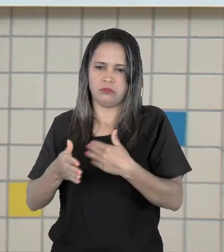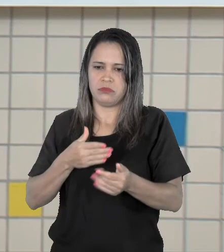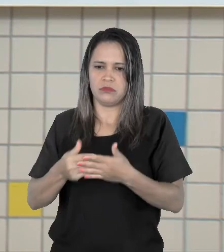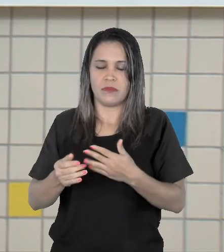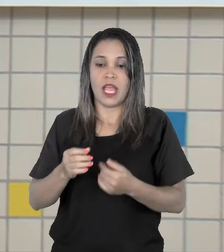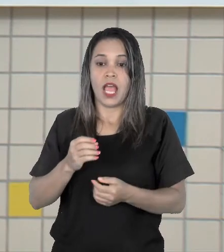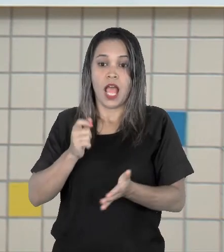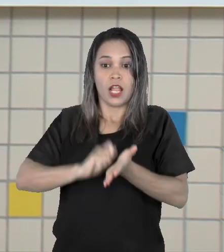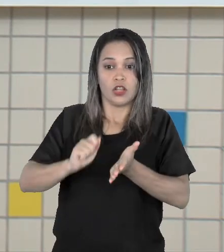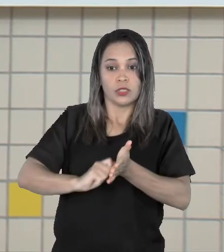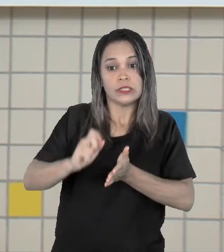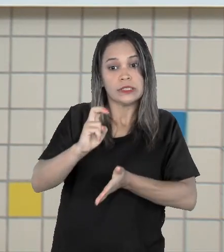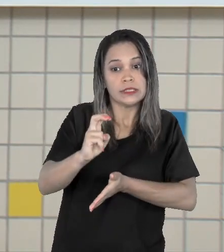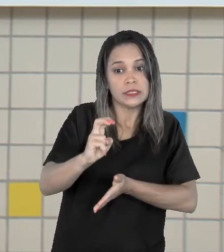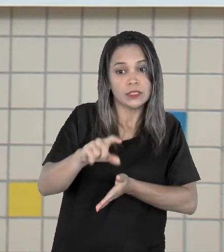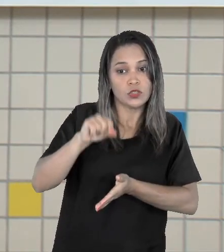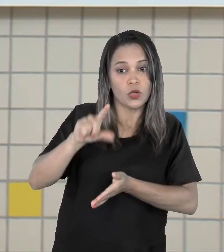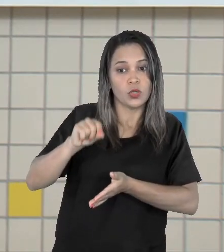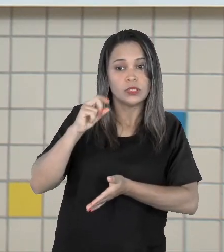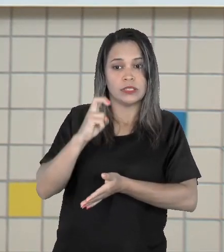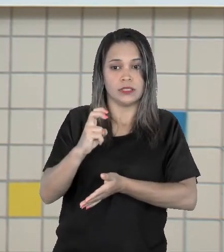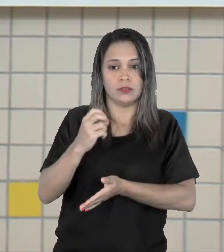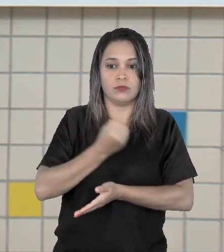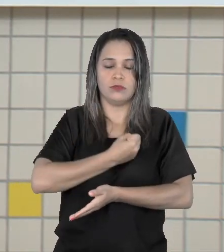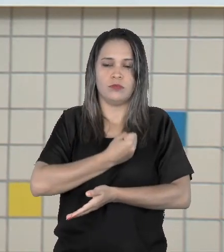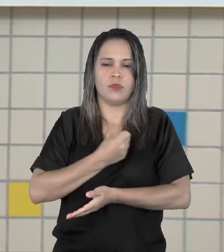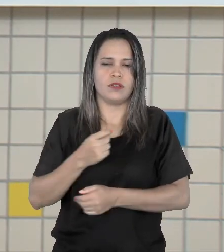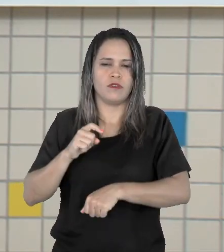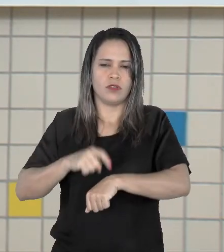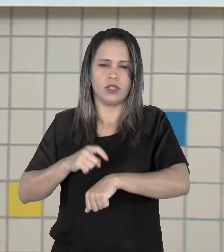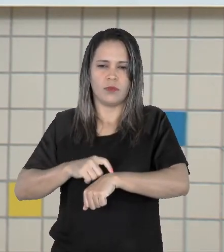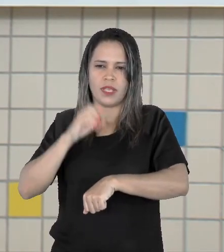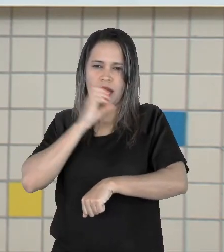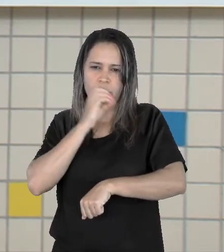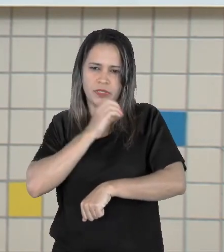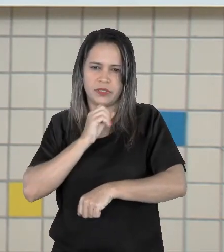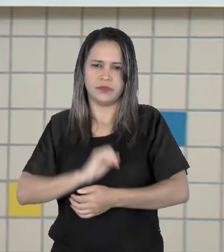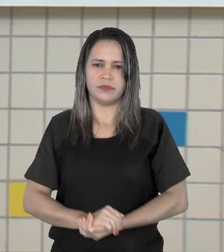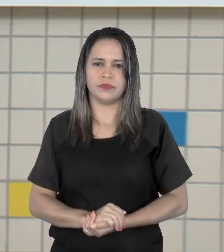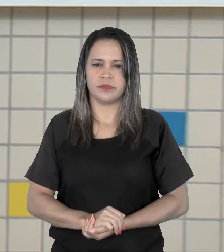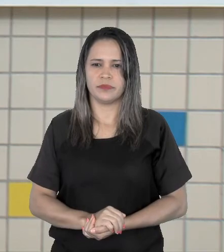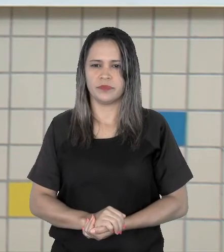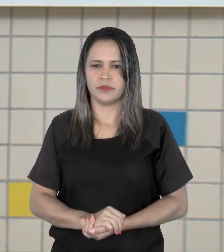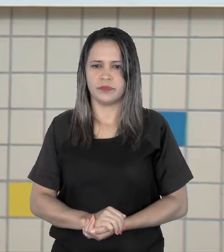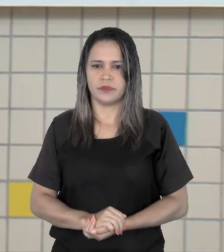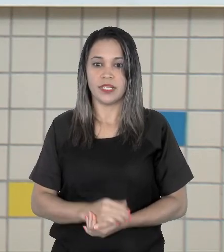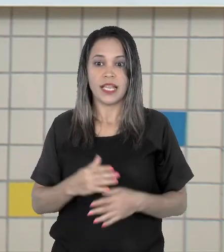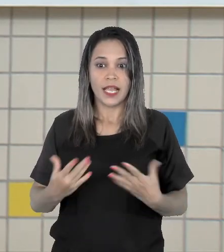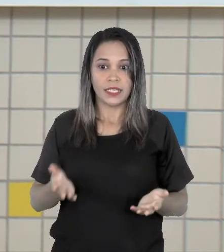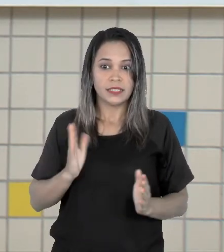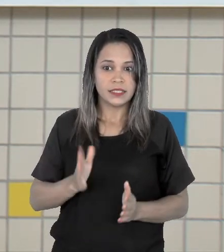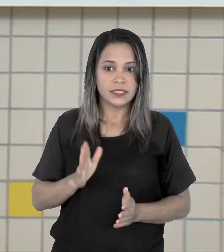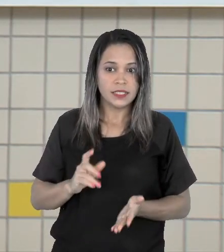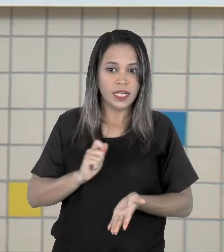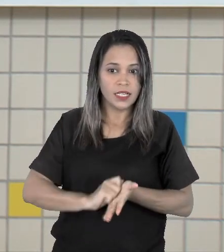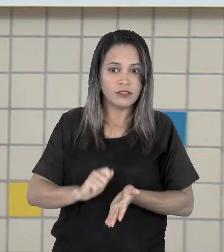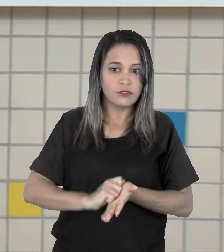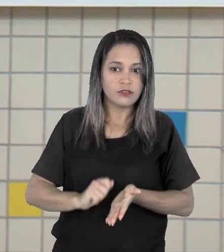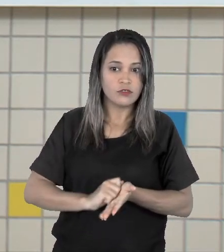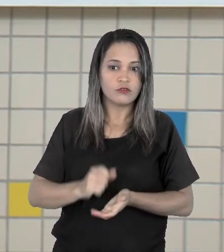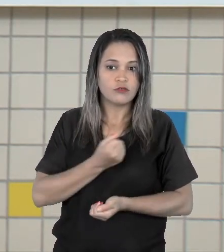5 números aí no caderninho de vocês. Eu vou dar um tempinho rapidinho, tá? E aí, já anotaram os